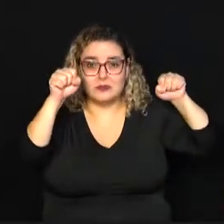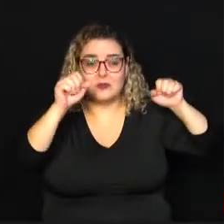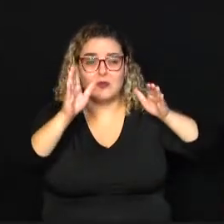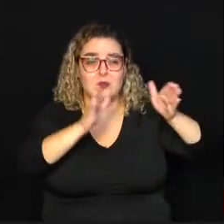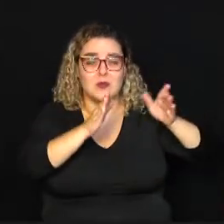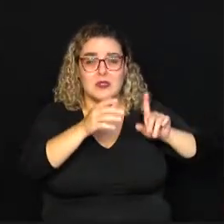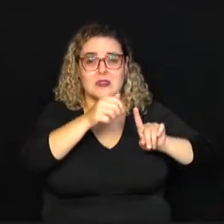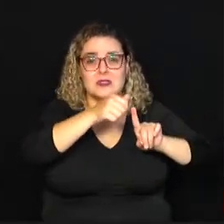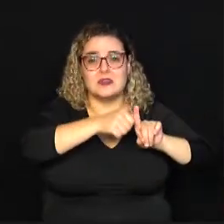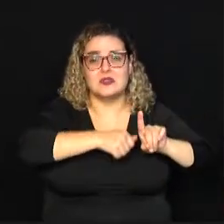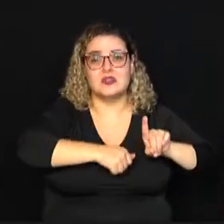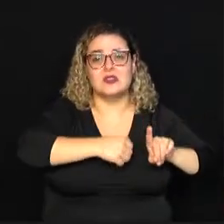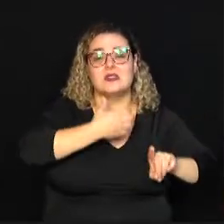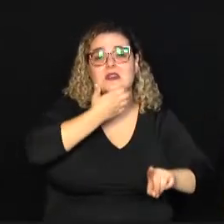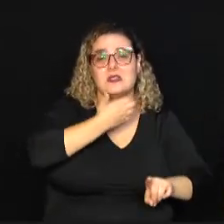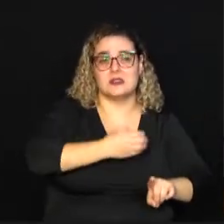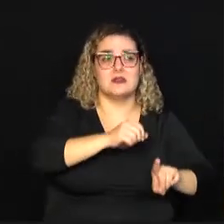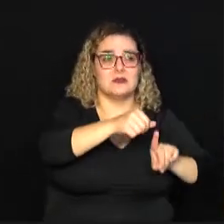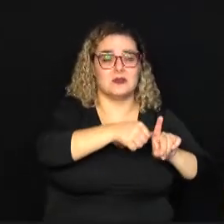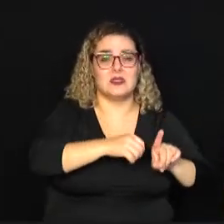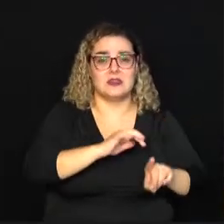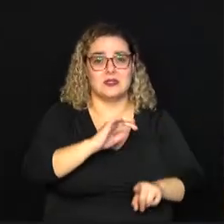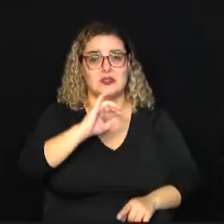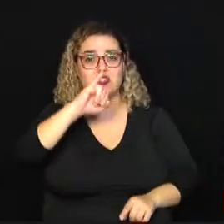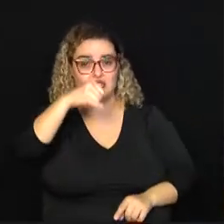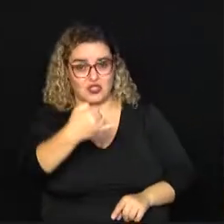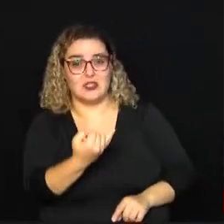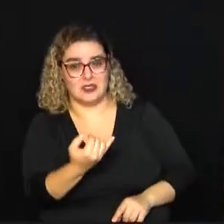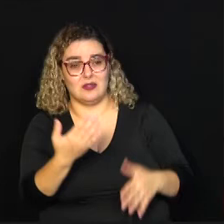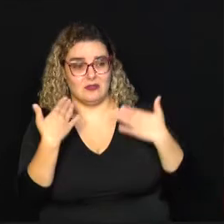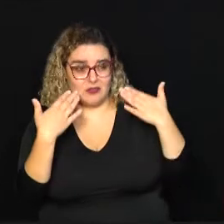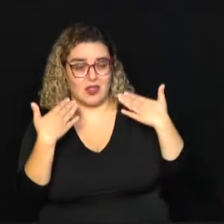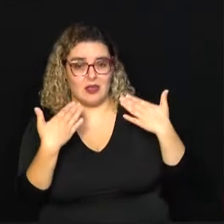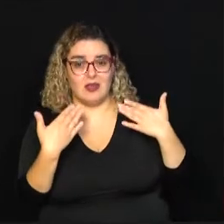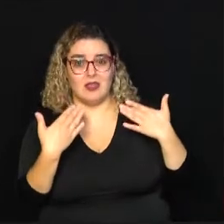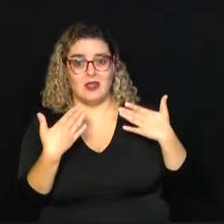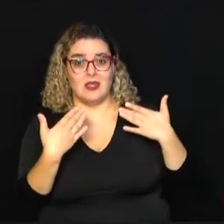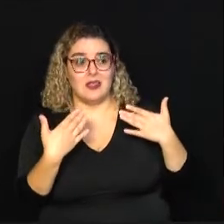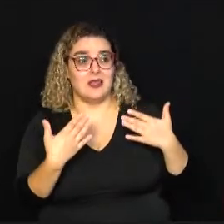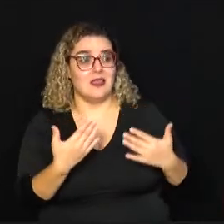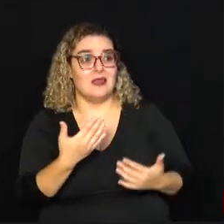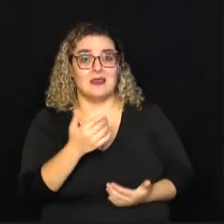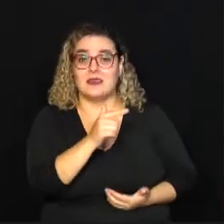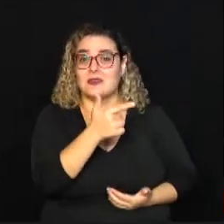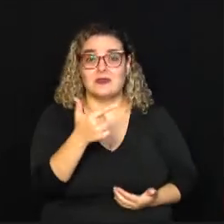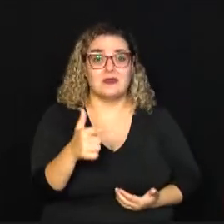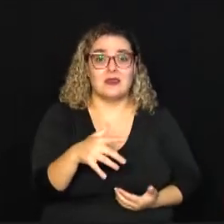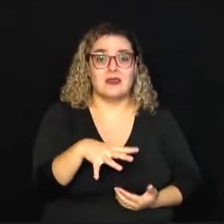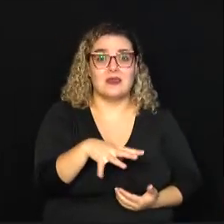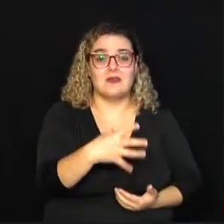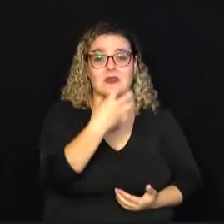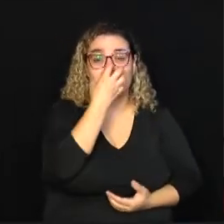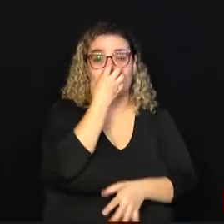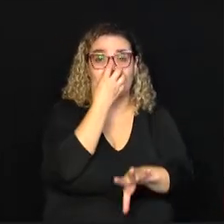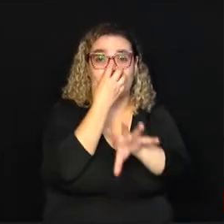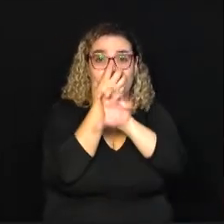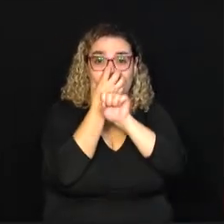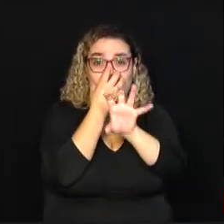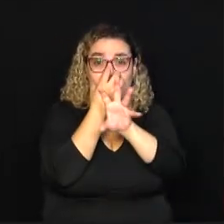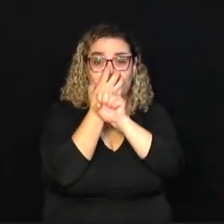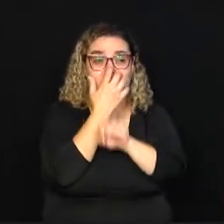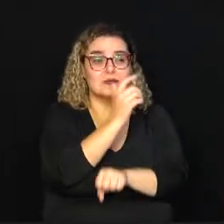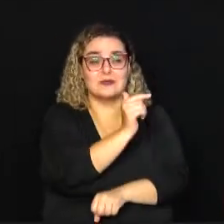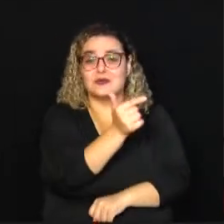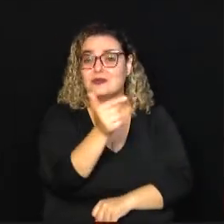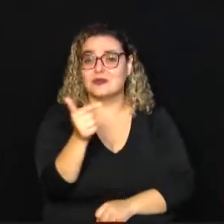dezembro, janeiro, principalmente, em que a cidade ficou sem suprimento sequer de oxigênio, né, em que nós tivemos